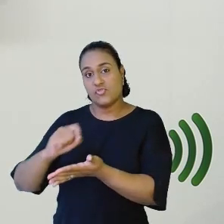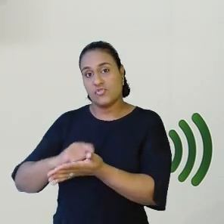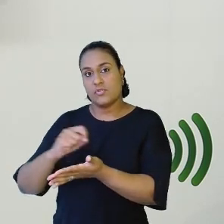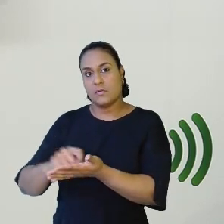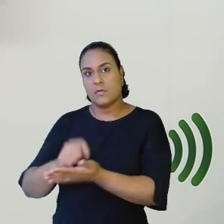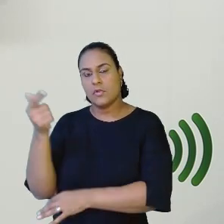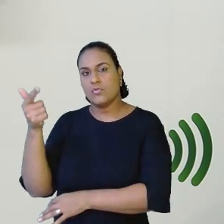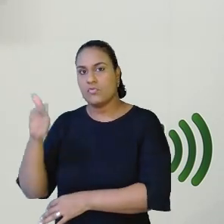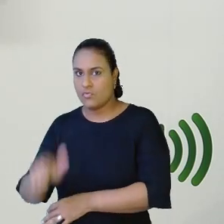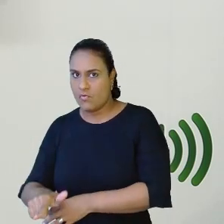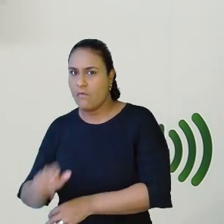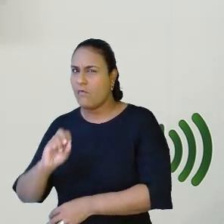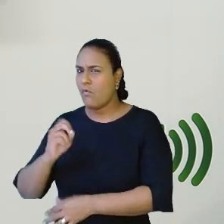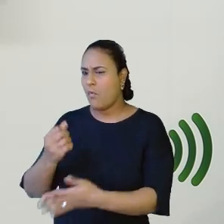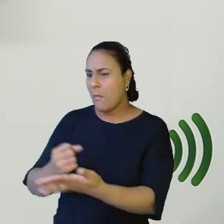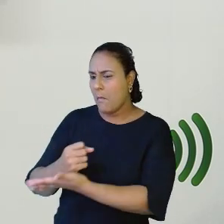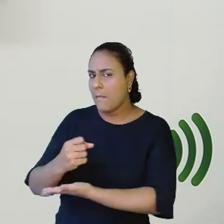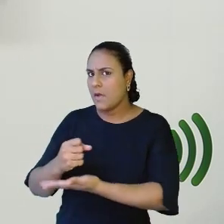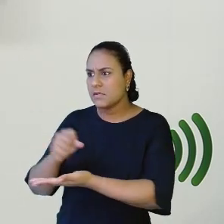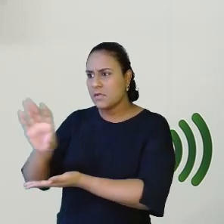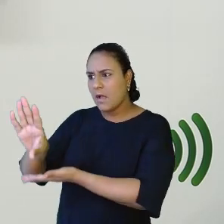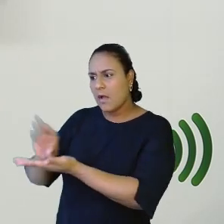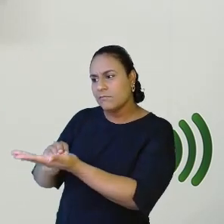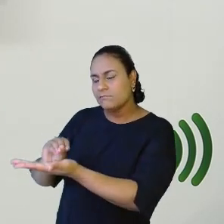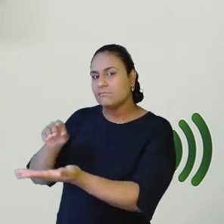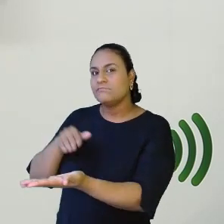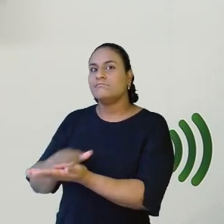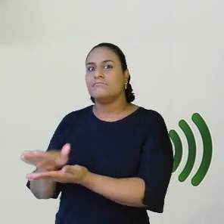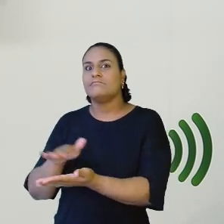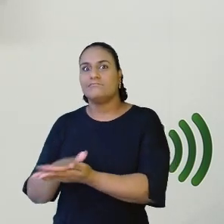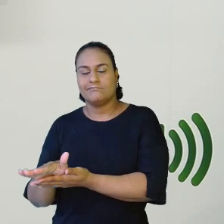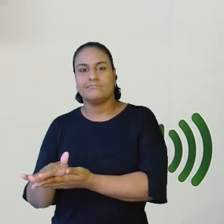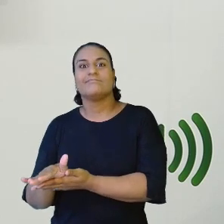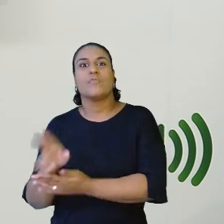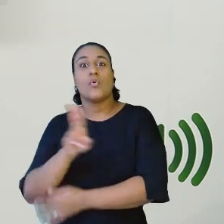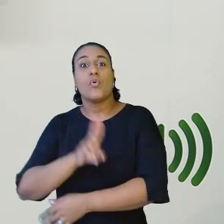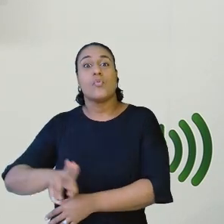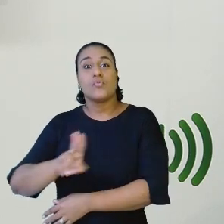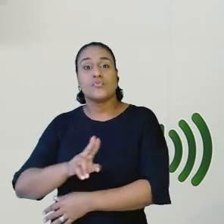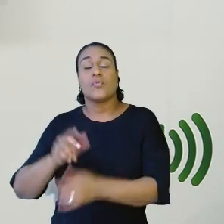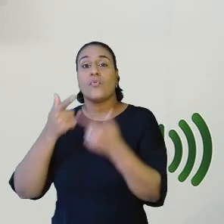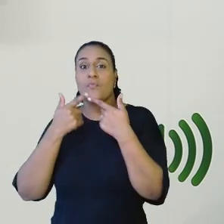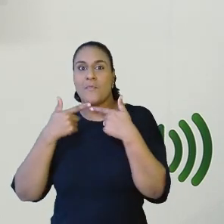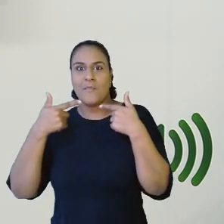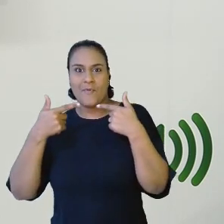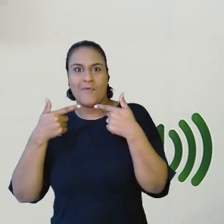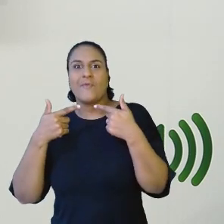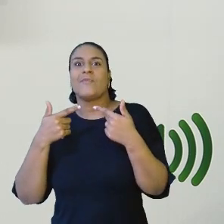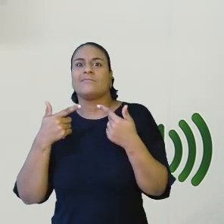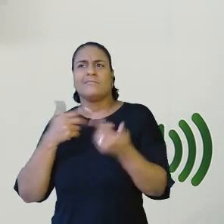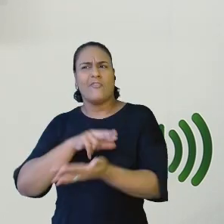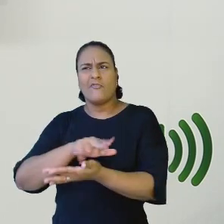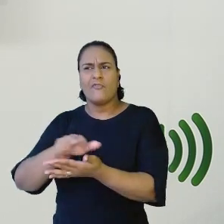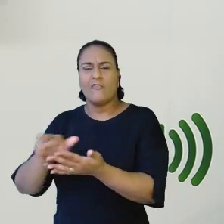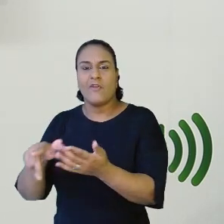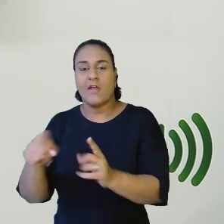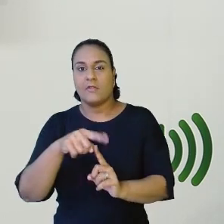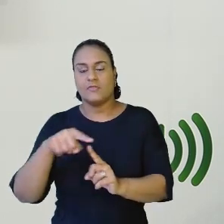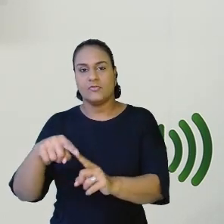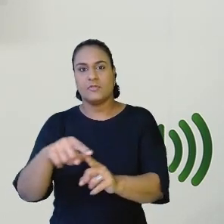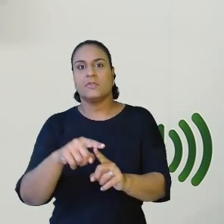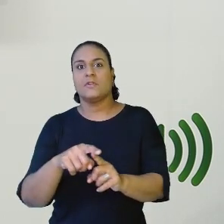de uma obra, ou baseada em uma obra, utilizando o humor, utilizando a ironia, Você lendo, você relembra aquela obra,